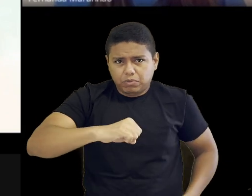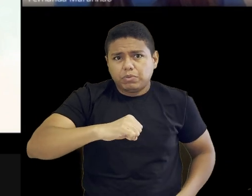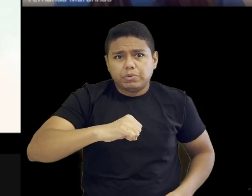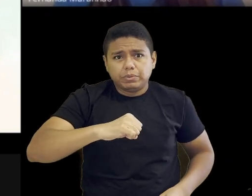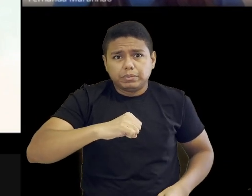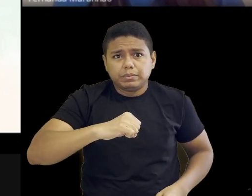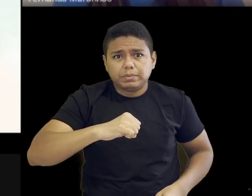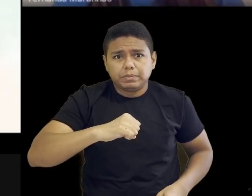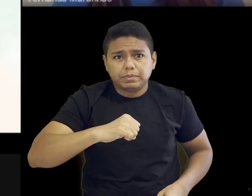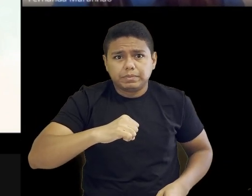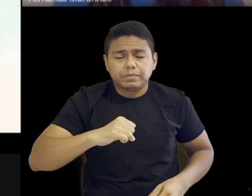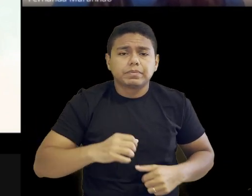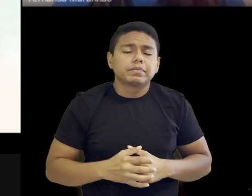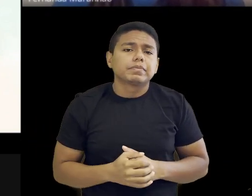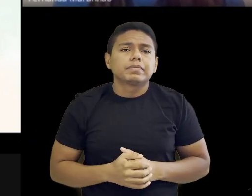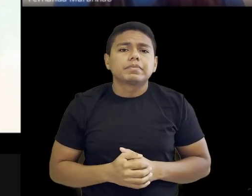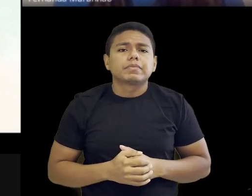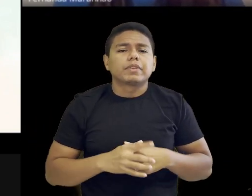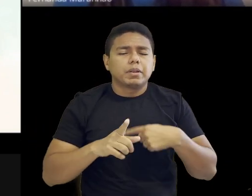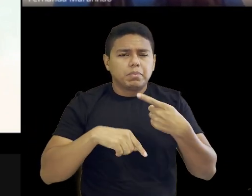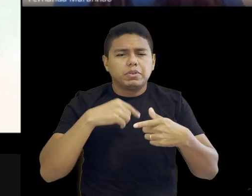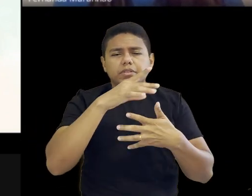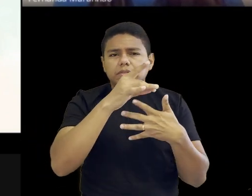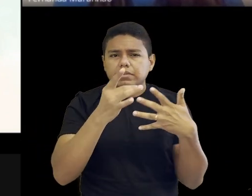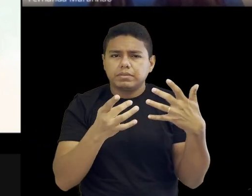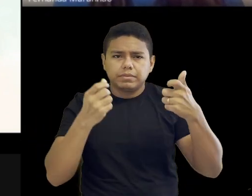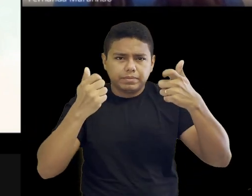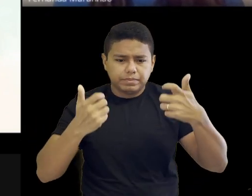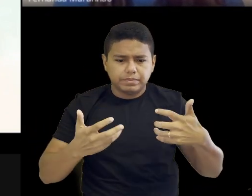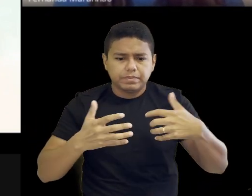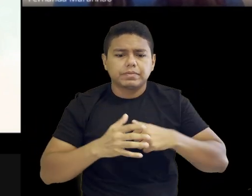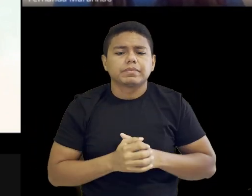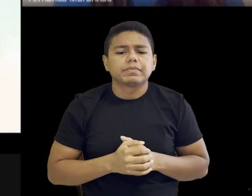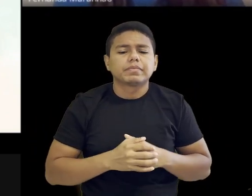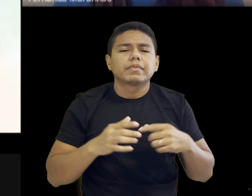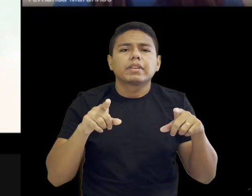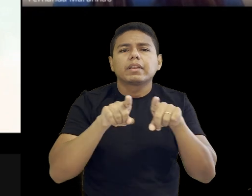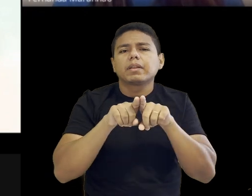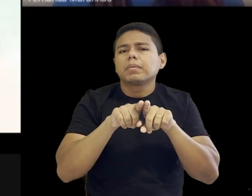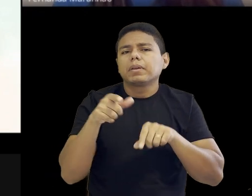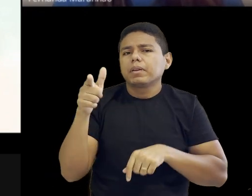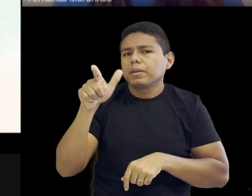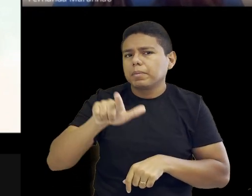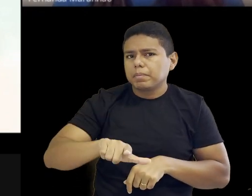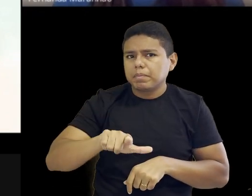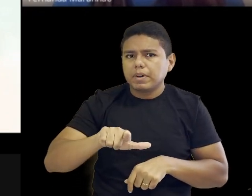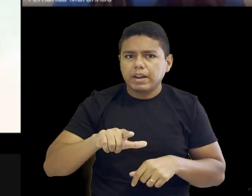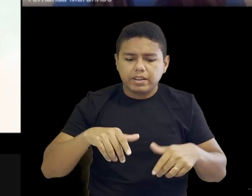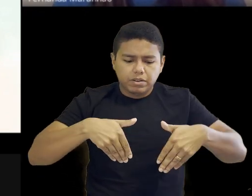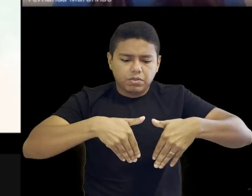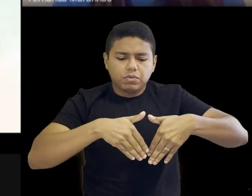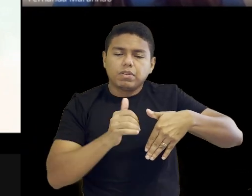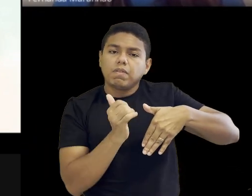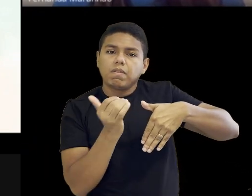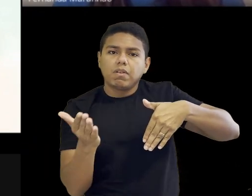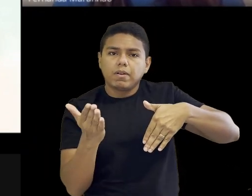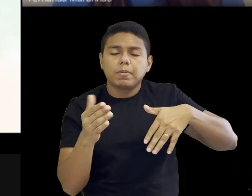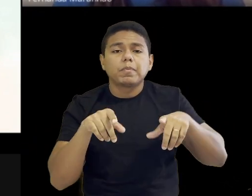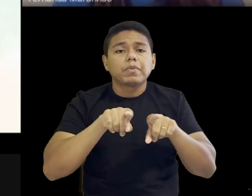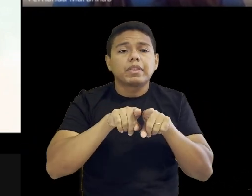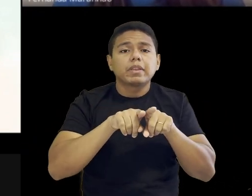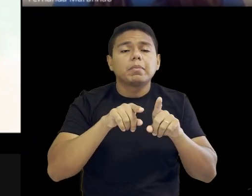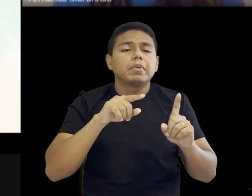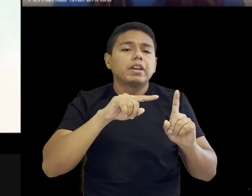vamos destrinchar os seus subtipos, por uma gestação ectópica, aquela que está fora do útero, e também por